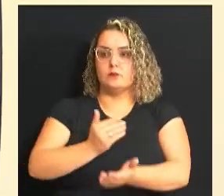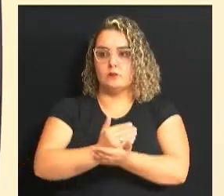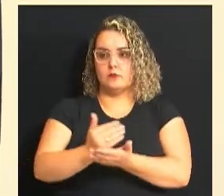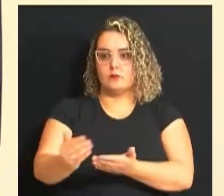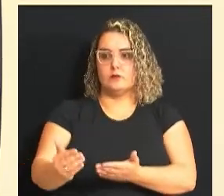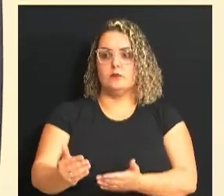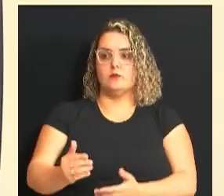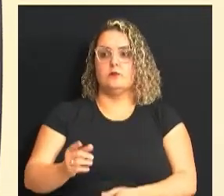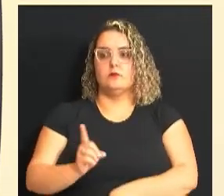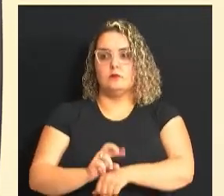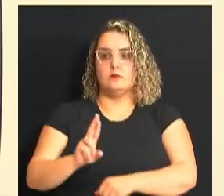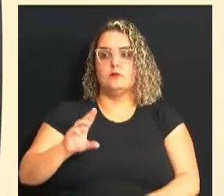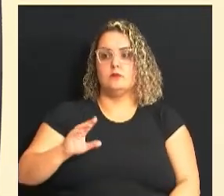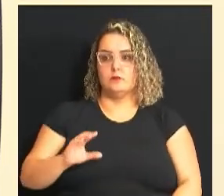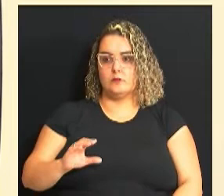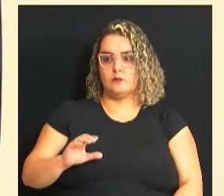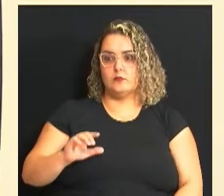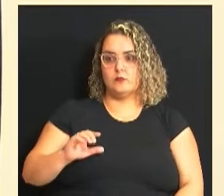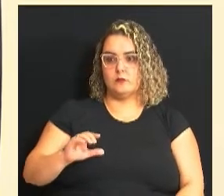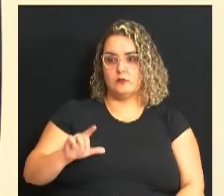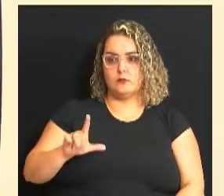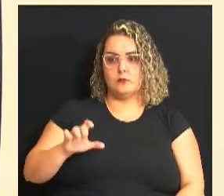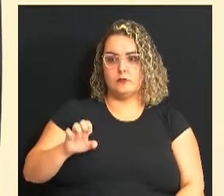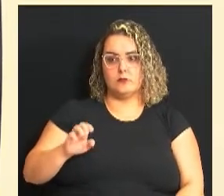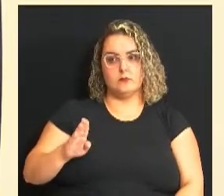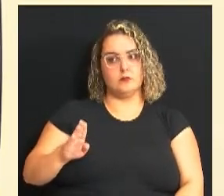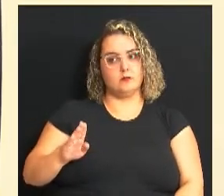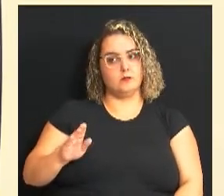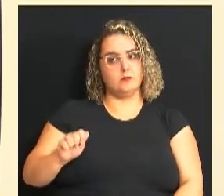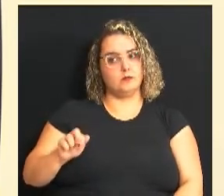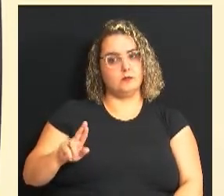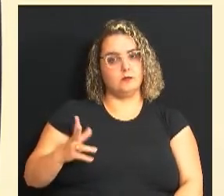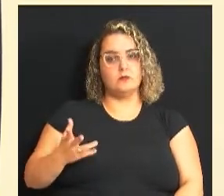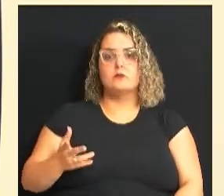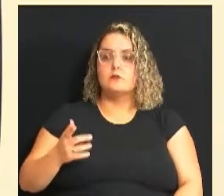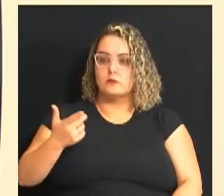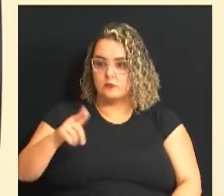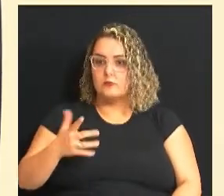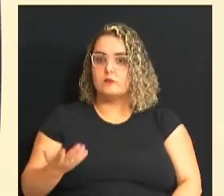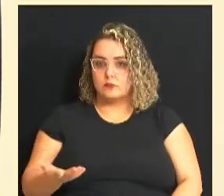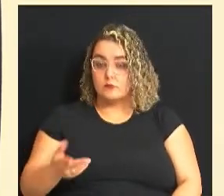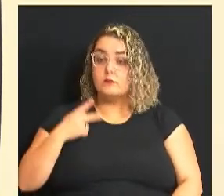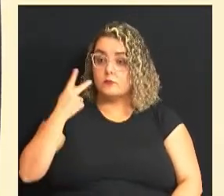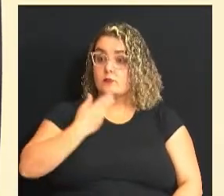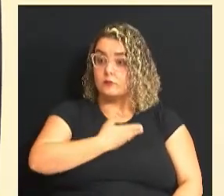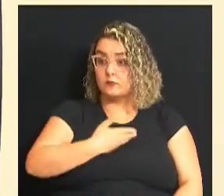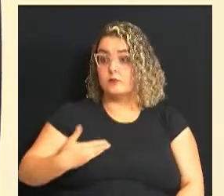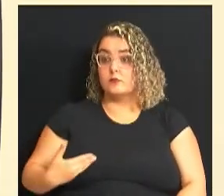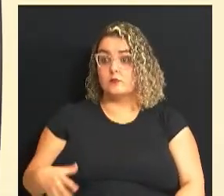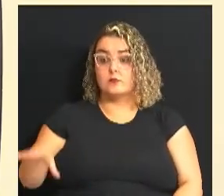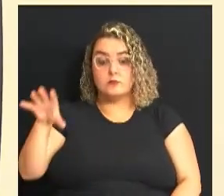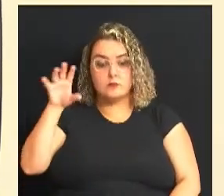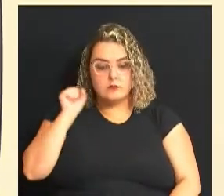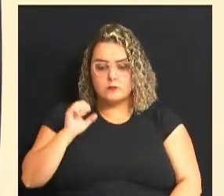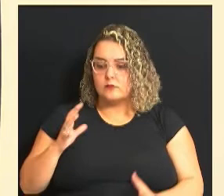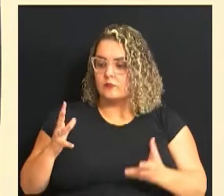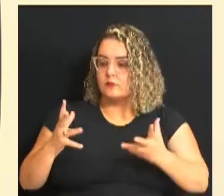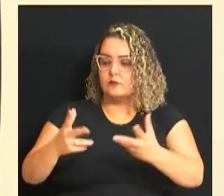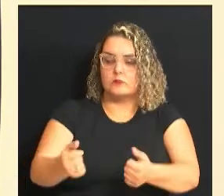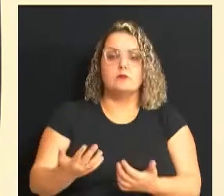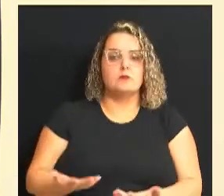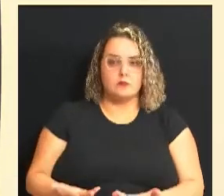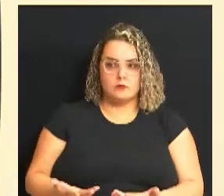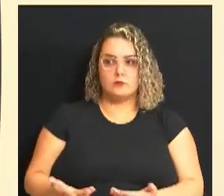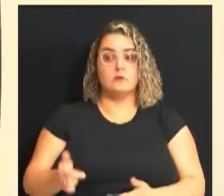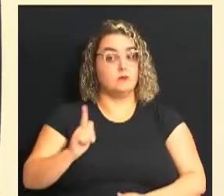doutora Kleber, que deu continuidade a esse trabalho, e é isso que a gente quer. Política pública feita escutando todos os lados. Cada um tem um ponto de vista, seja a